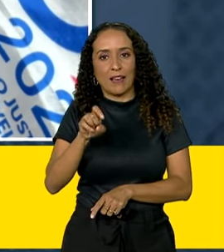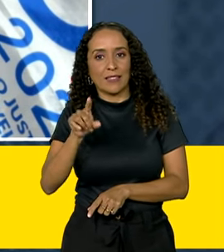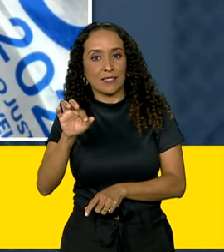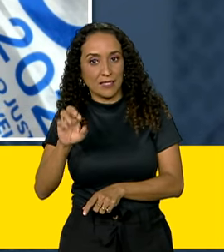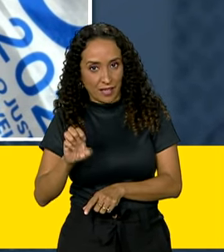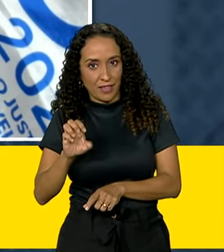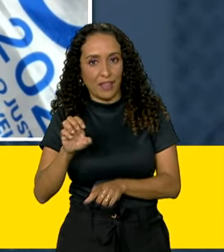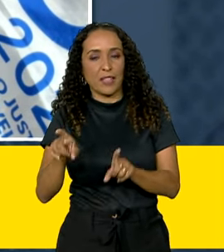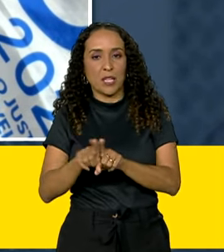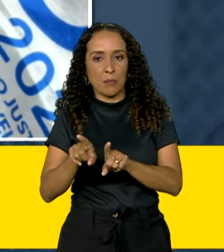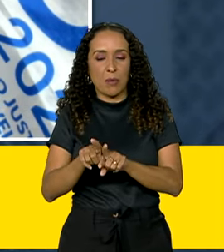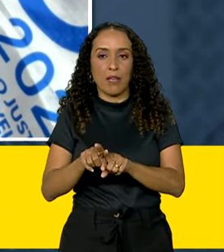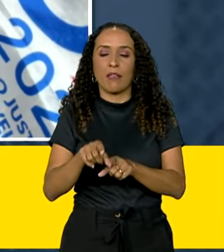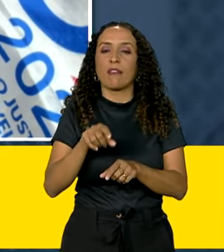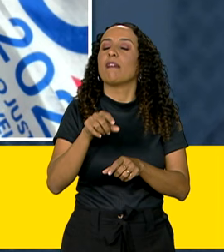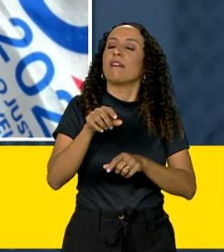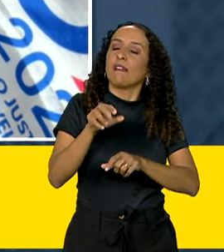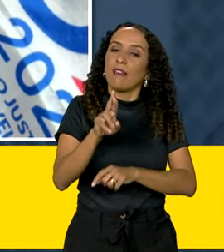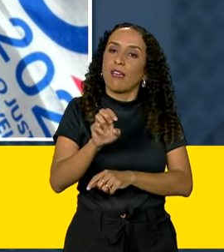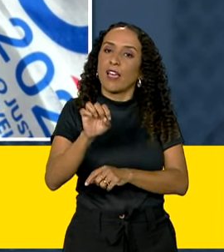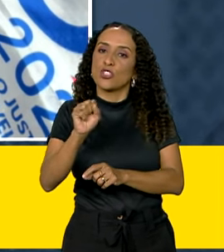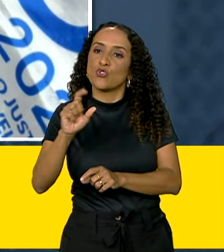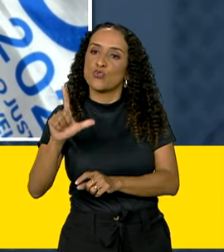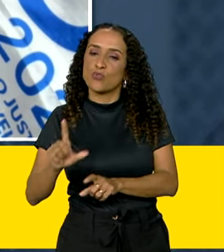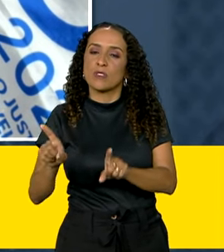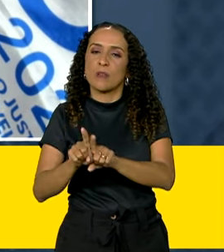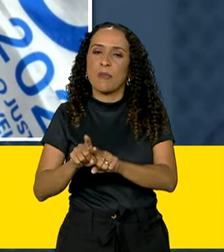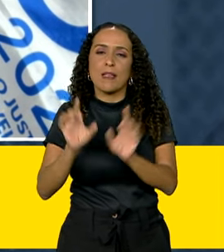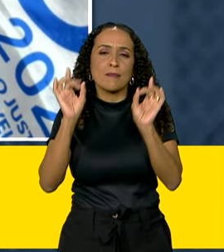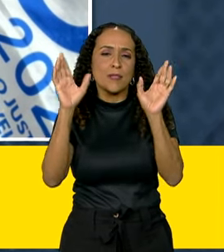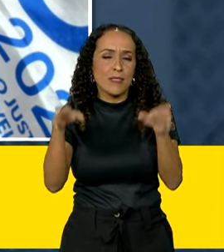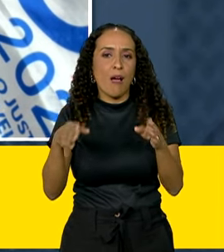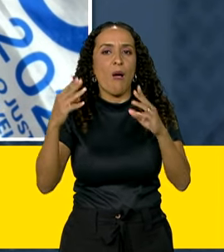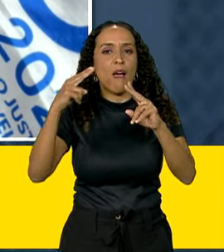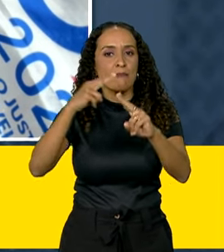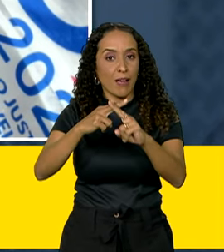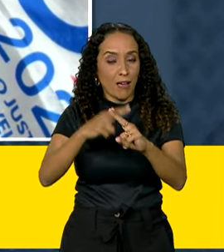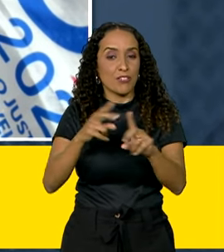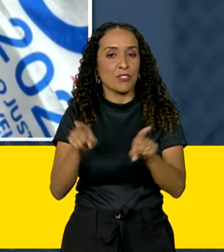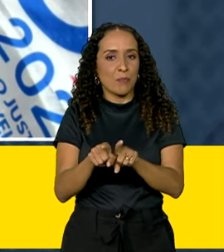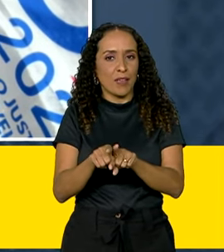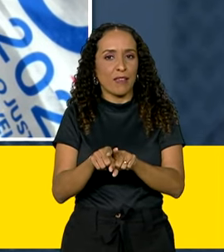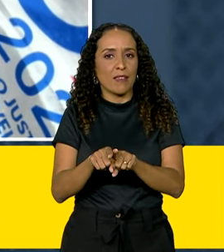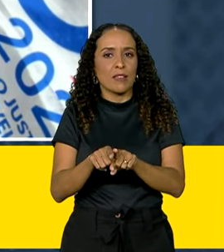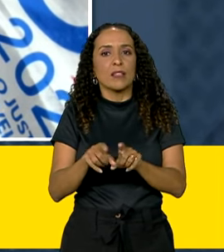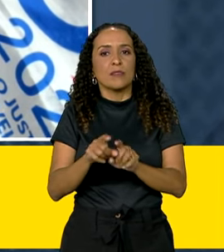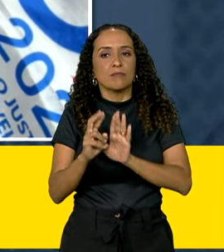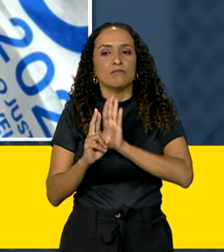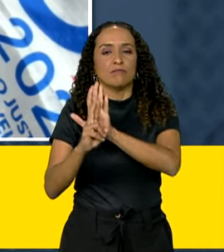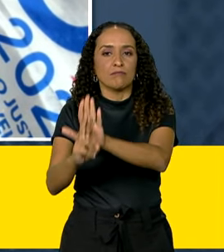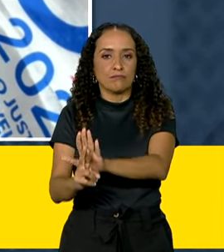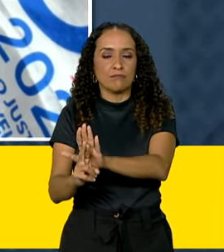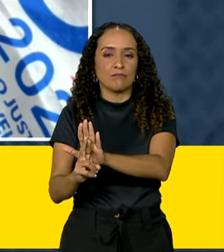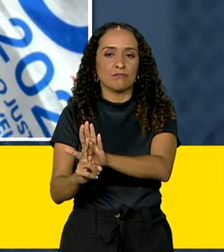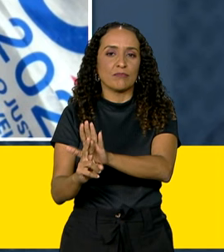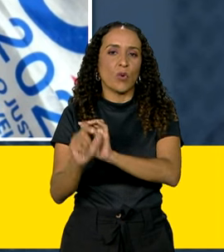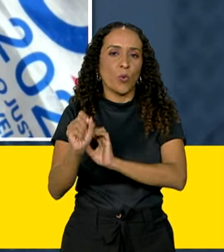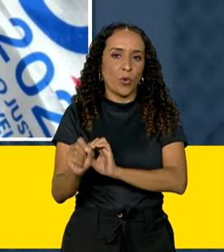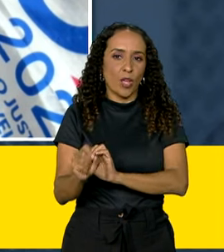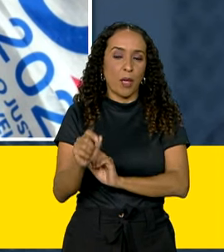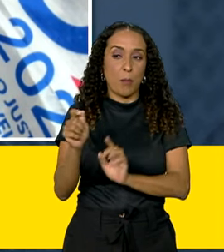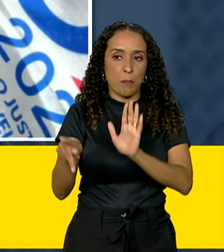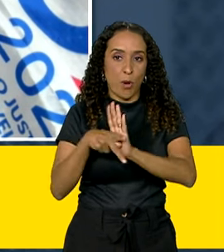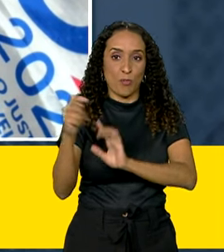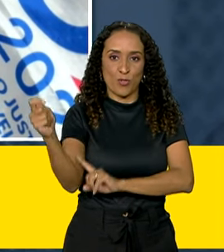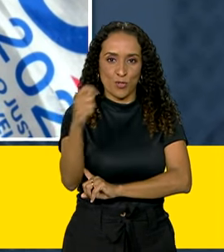pela redes suas, mas de modo especial a Caixa Econômica Federal, aí através do nosso superintendente no Rio